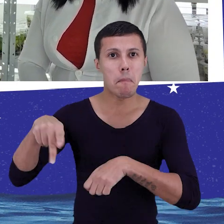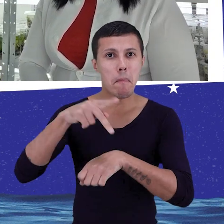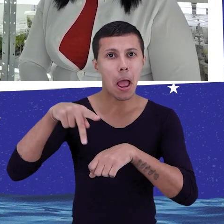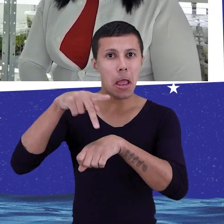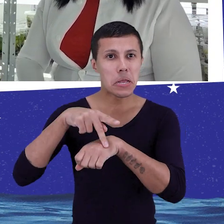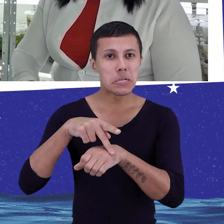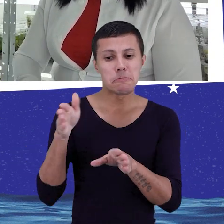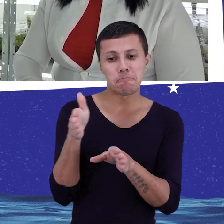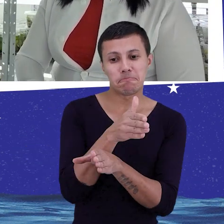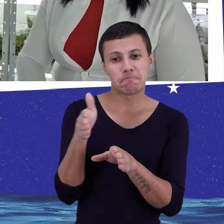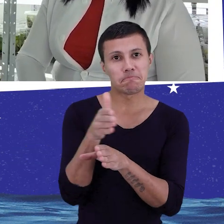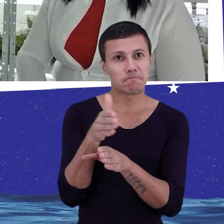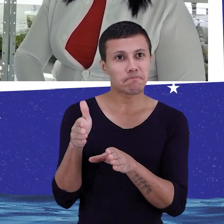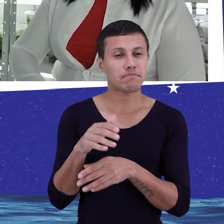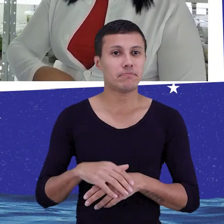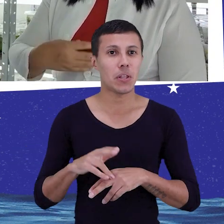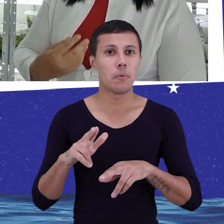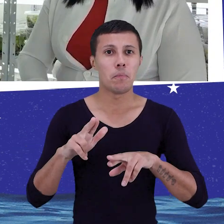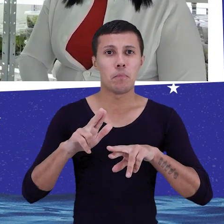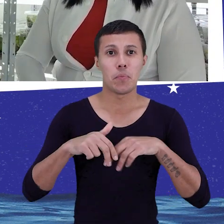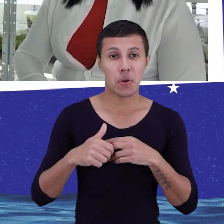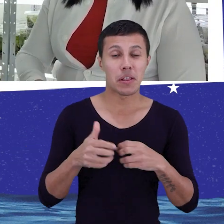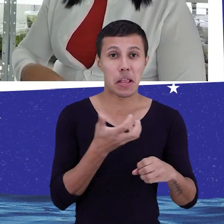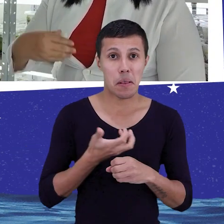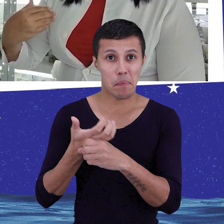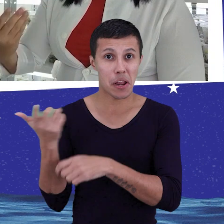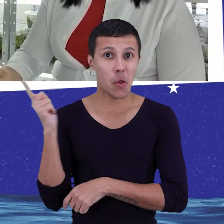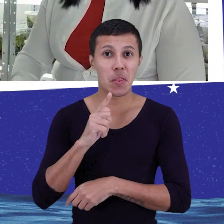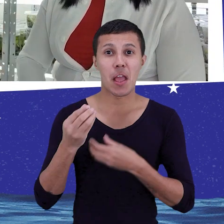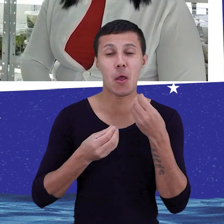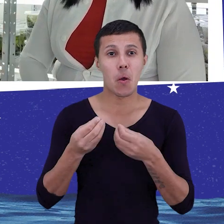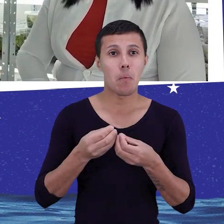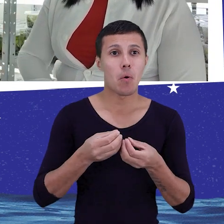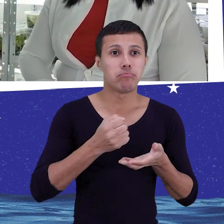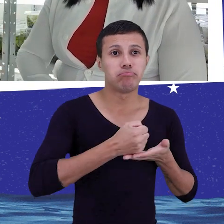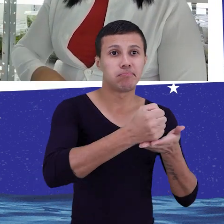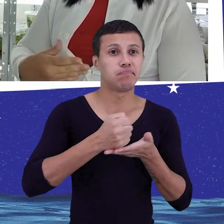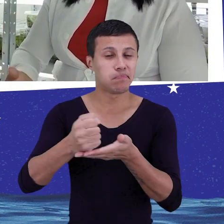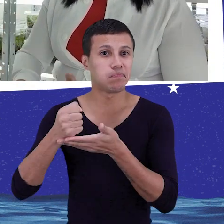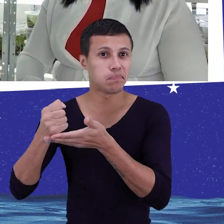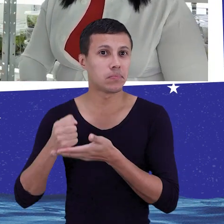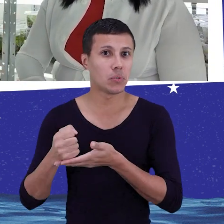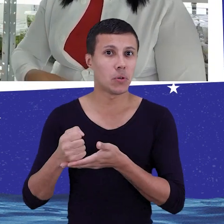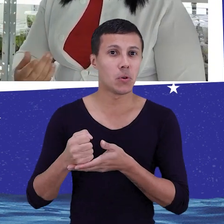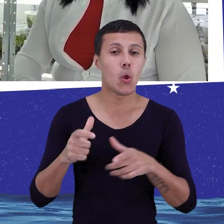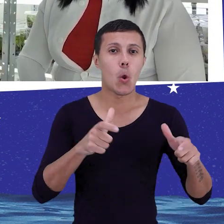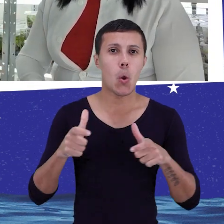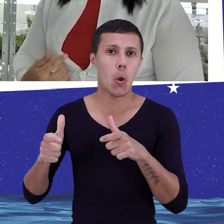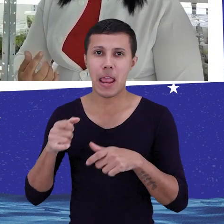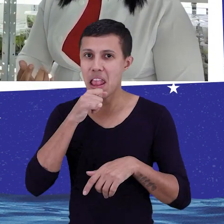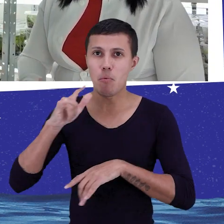países vizinhos, já que as plantas elas conseguem ser enviadas para outros locais,